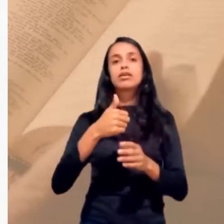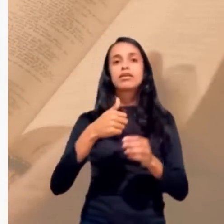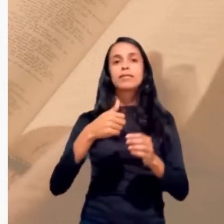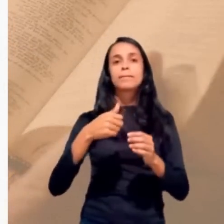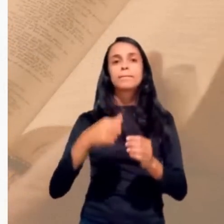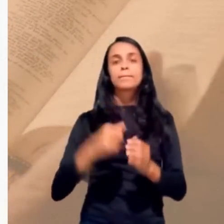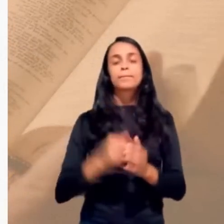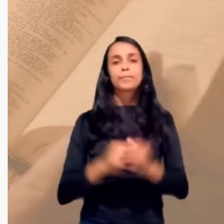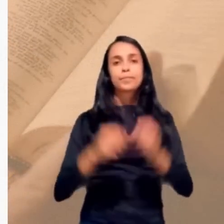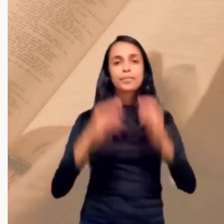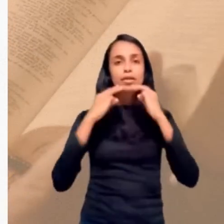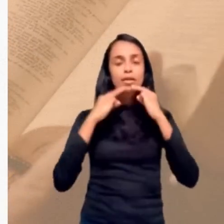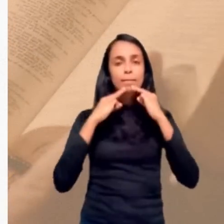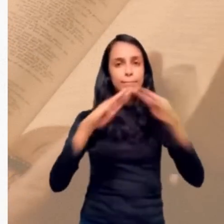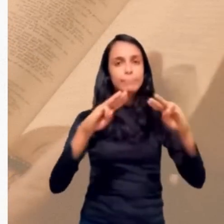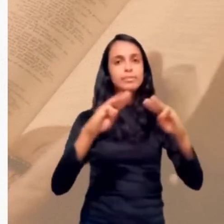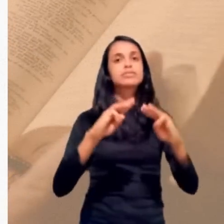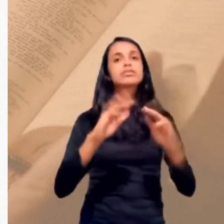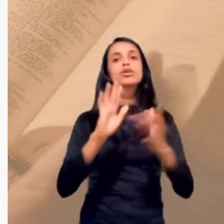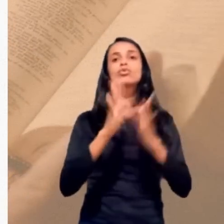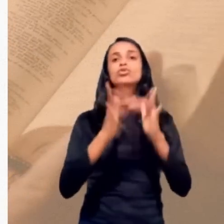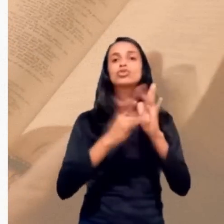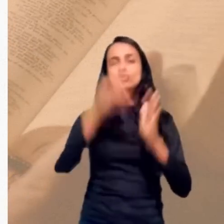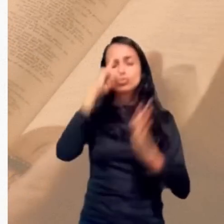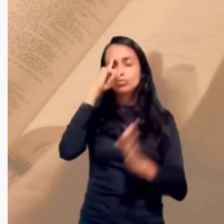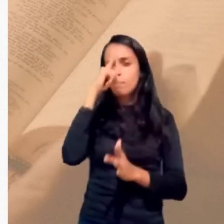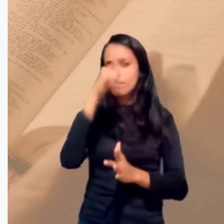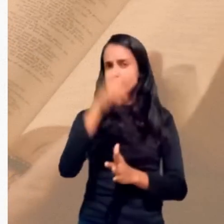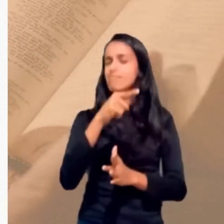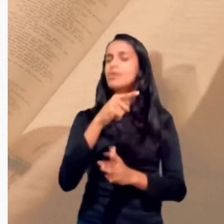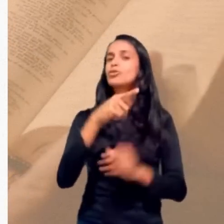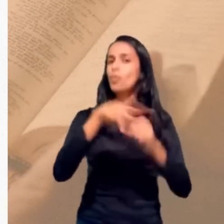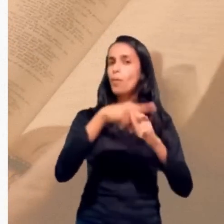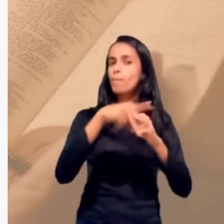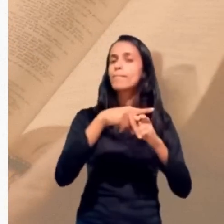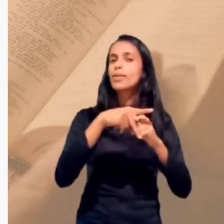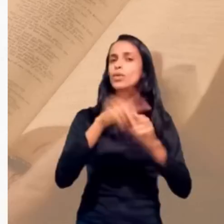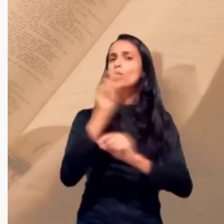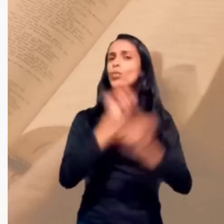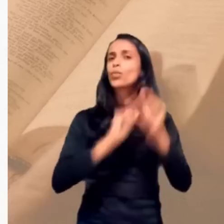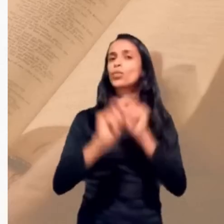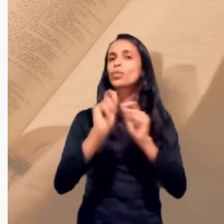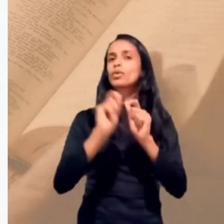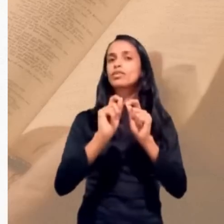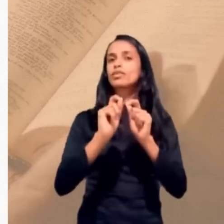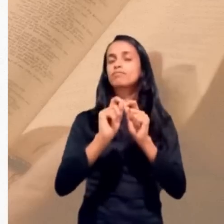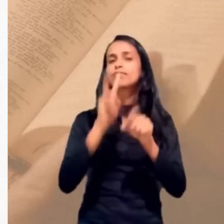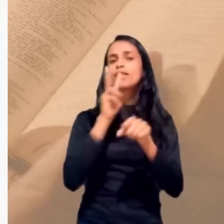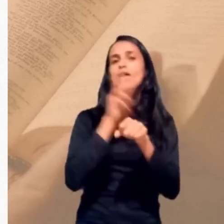ao restaurá-lo ao ministério, foi apacentar os cordeiros.